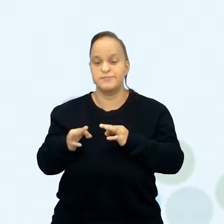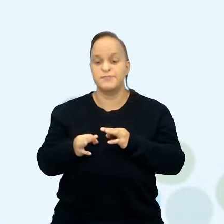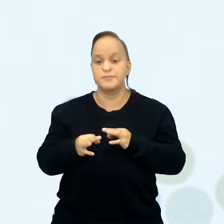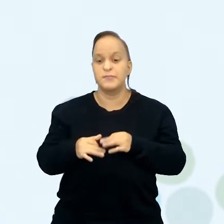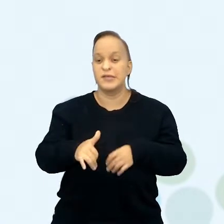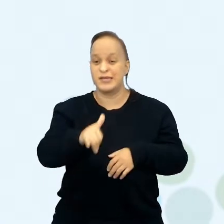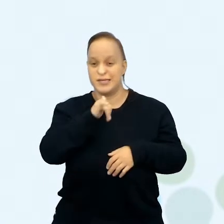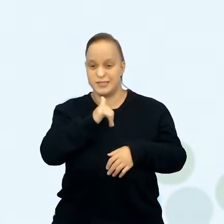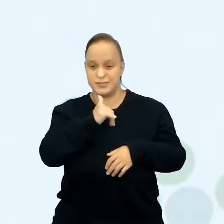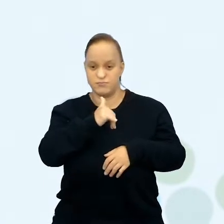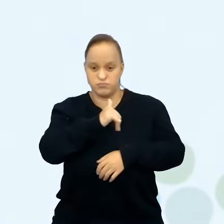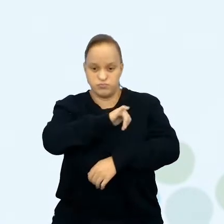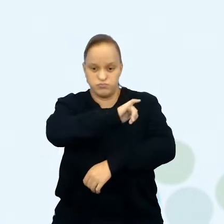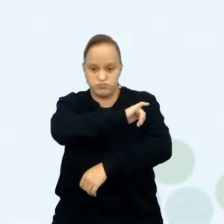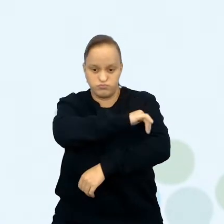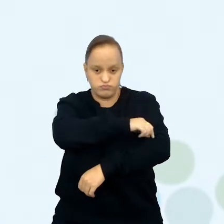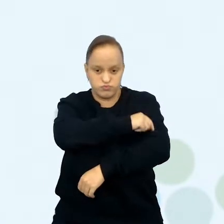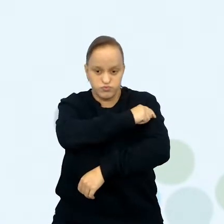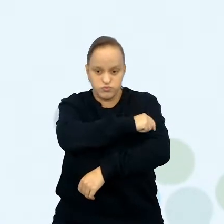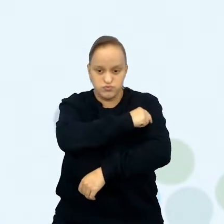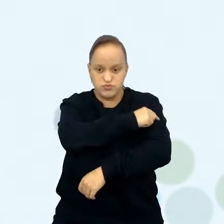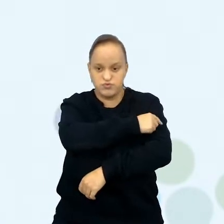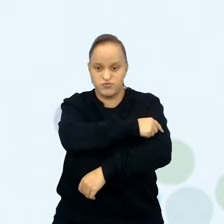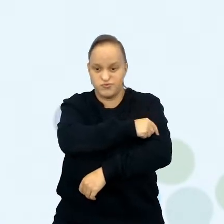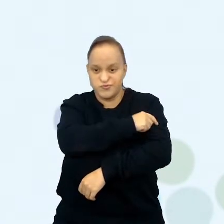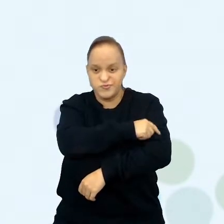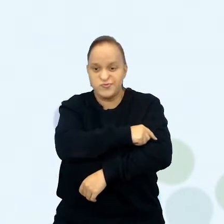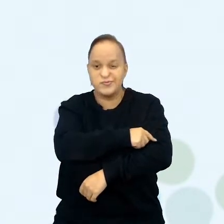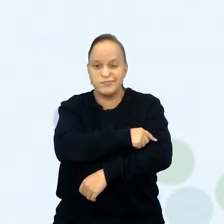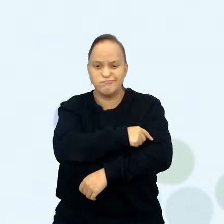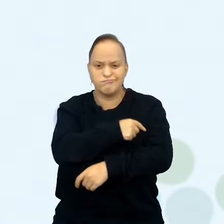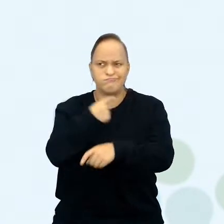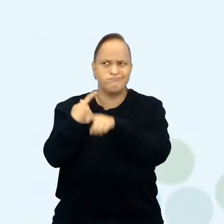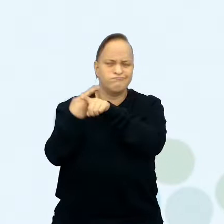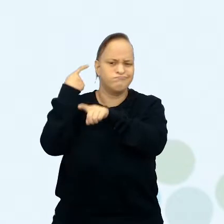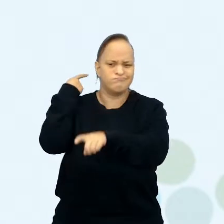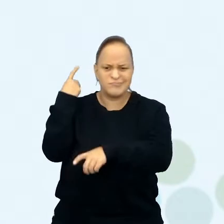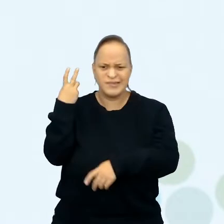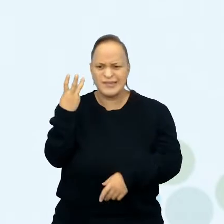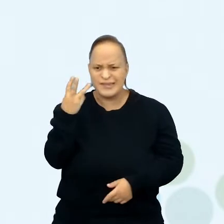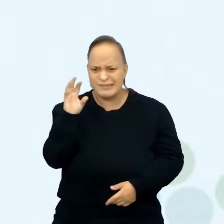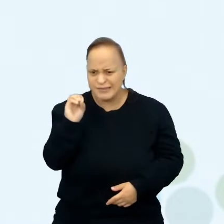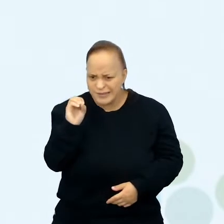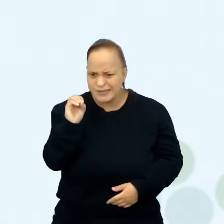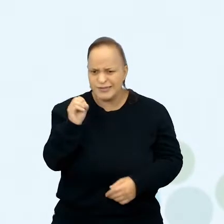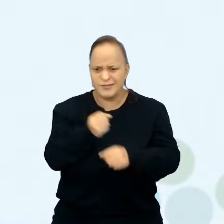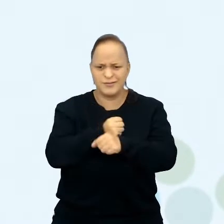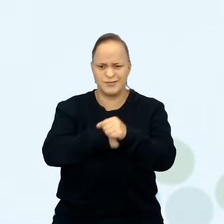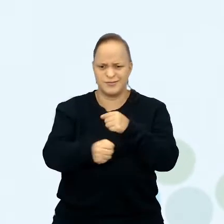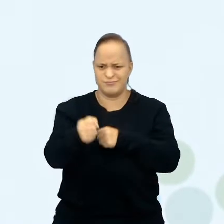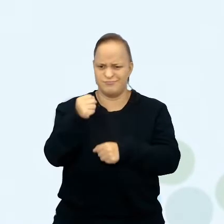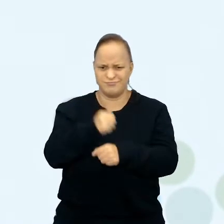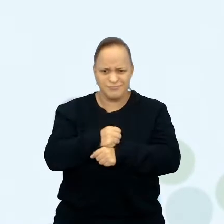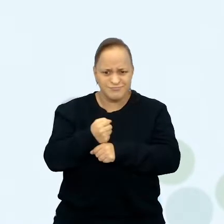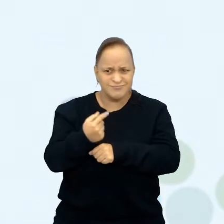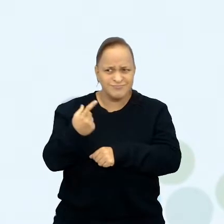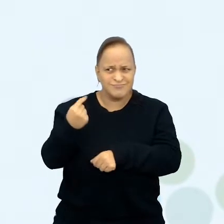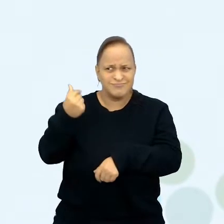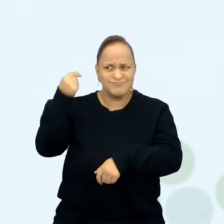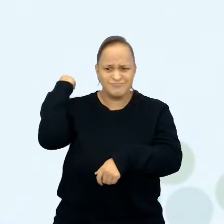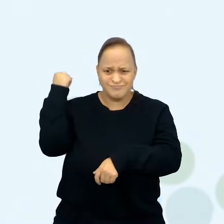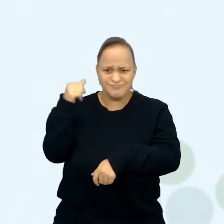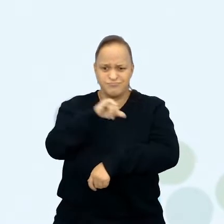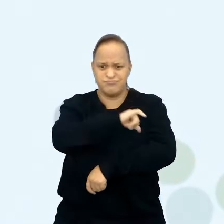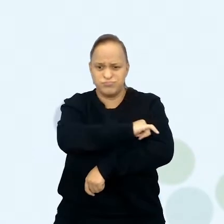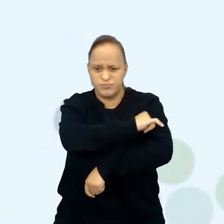que se você pensasse há uns... Eu vou até jogar uns 30 anos atrás, nem muito tempo assim. Há uns 30 anos atrás, era muito mais difícil você